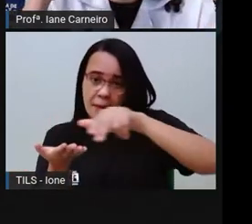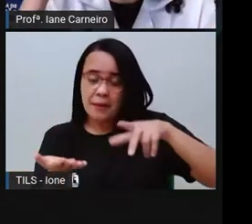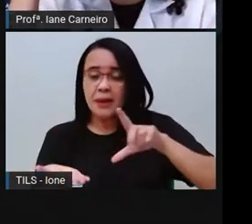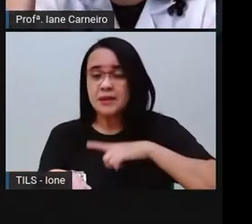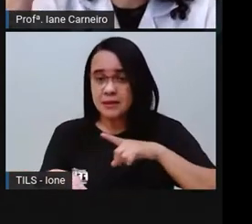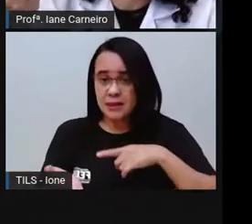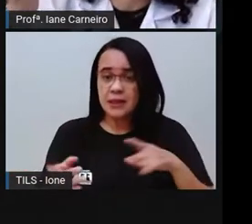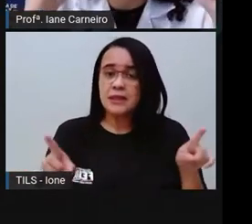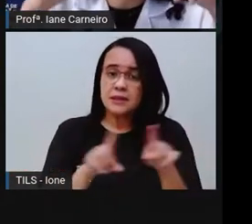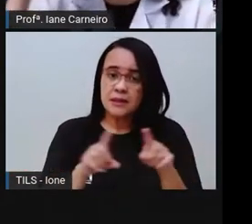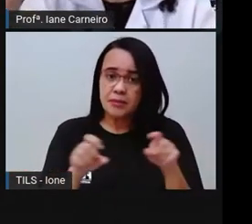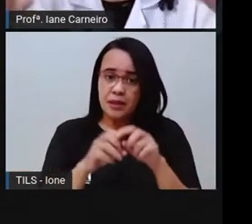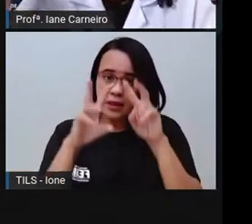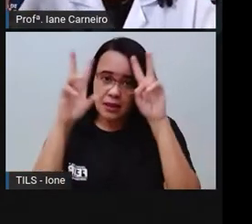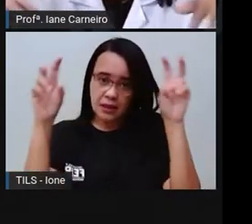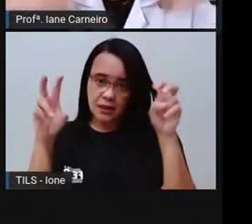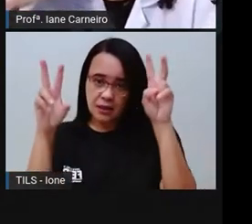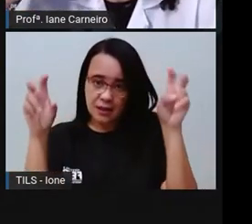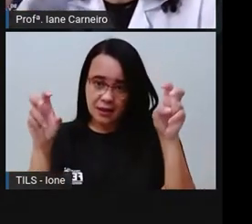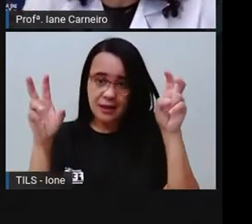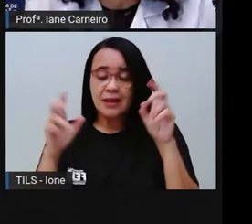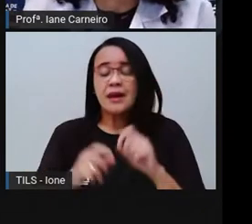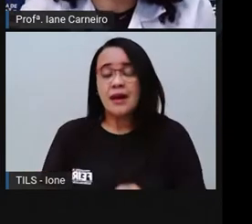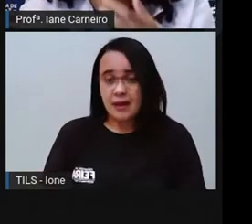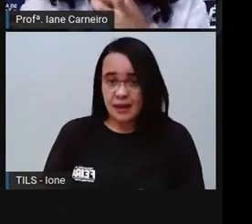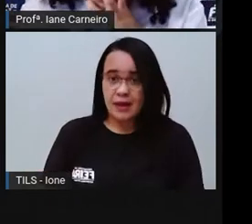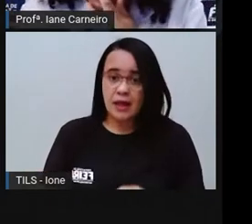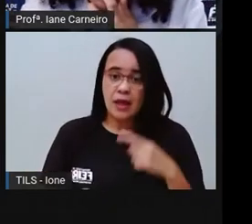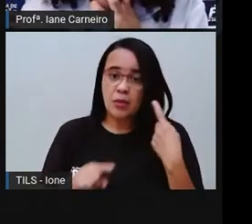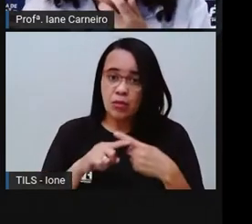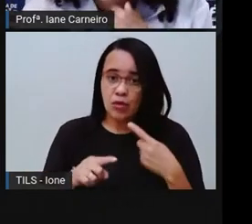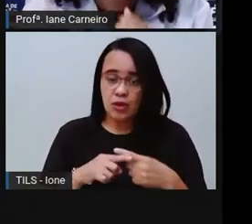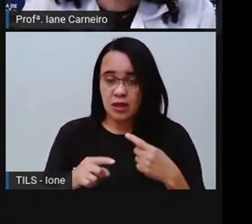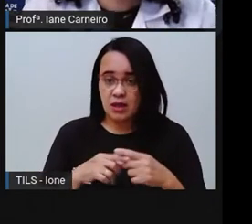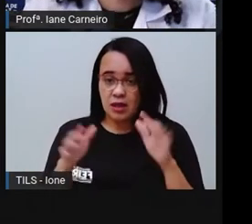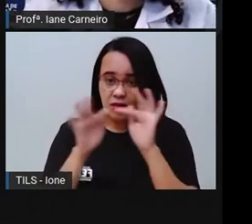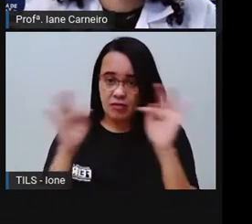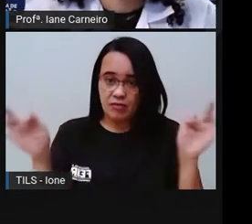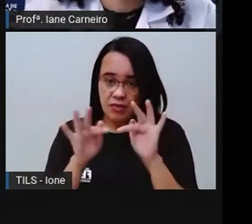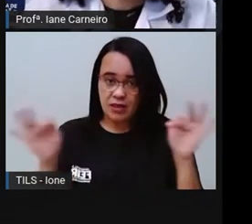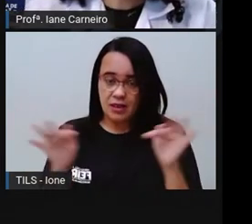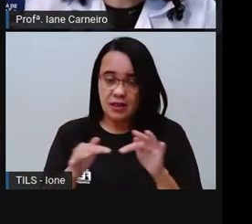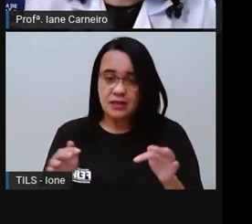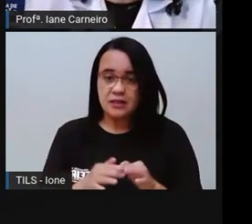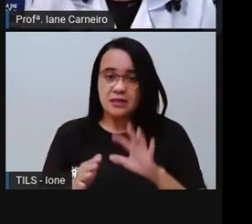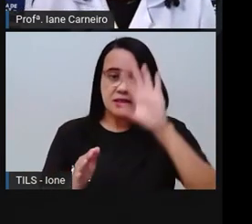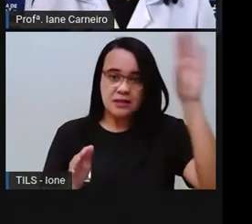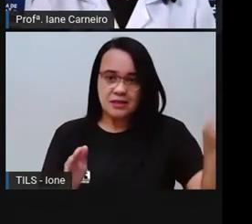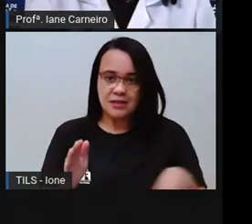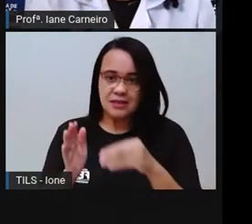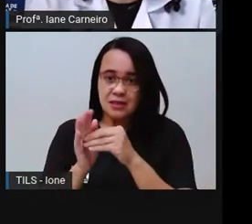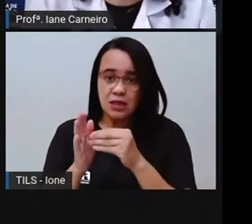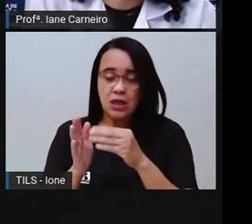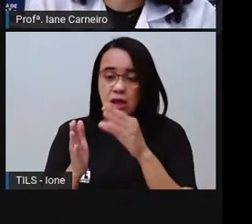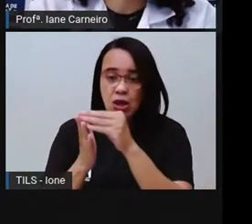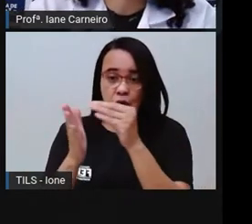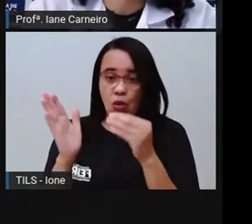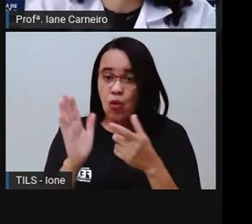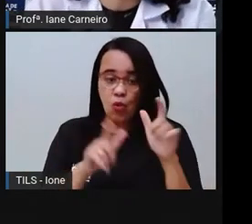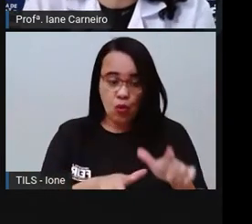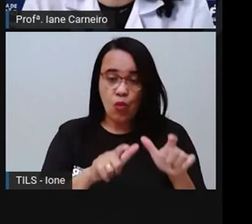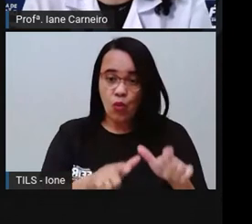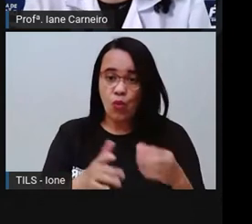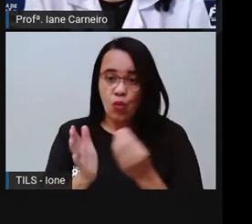indicar que é uma frase uma palavra foi tirada de um outro zóio Oi e aí a pro trouxe aqui para